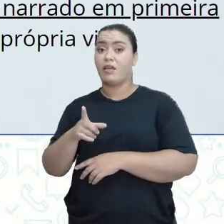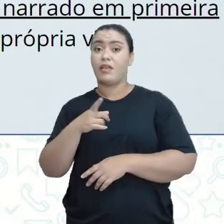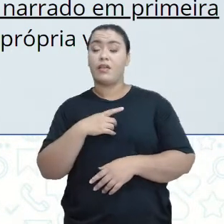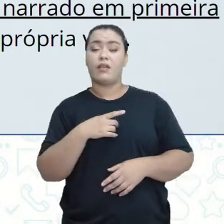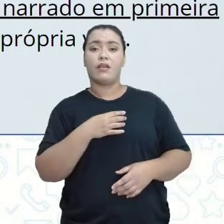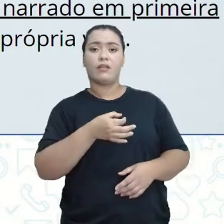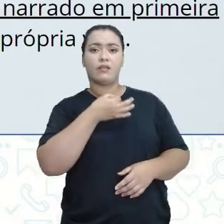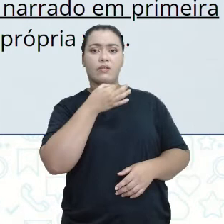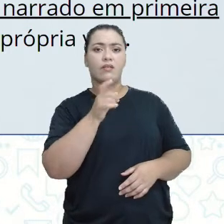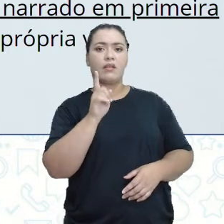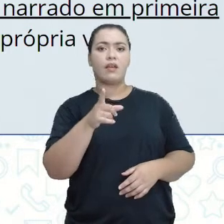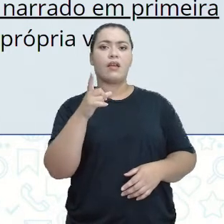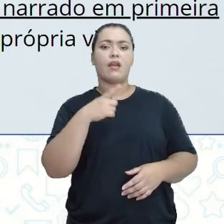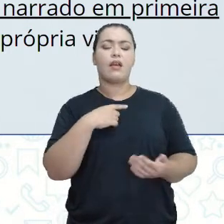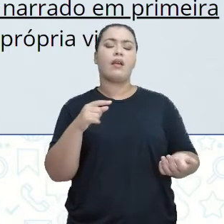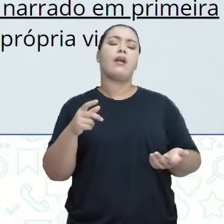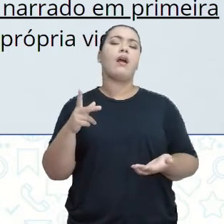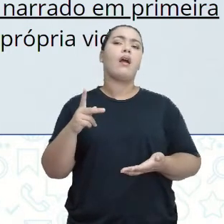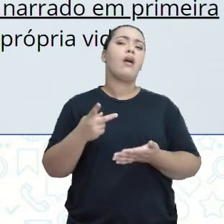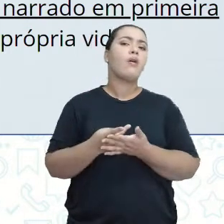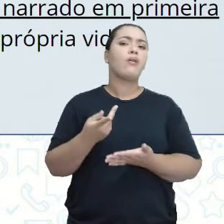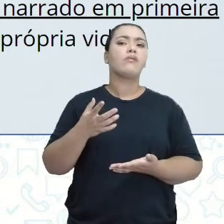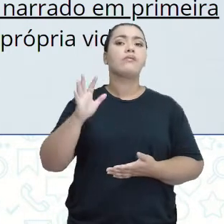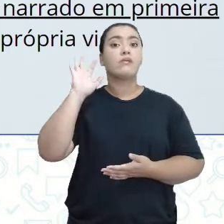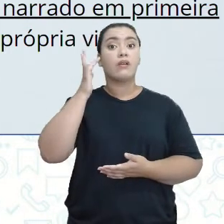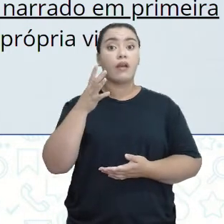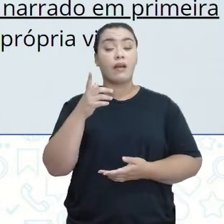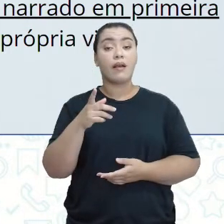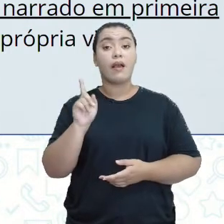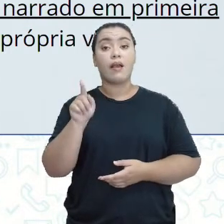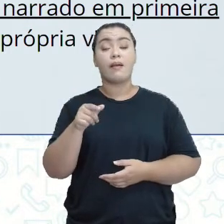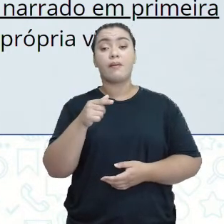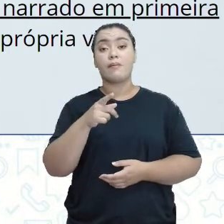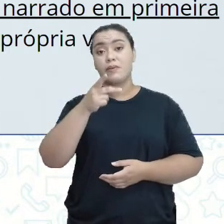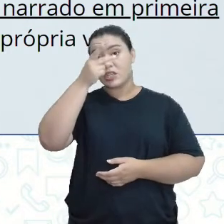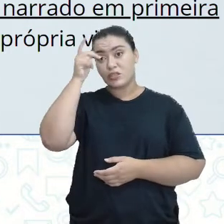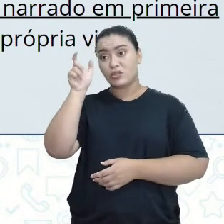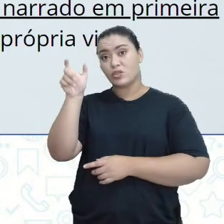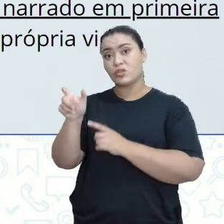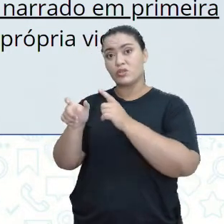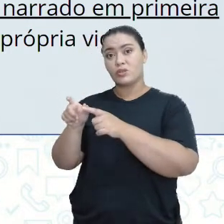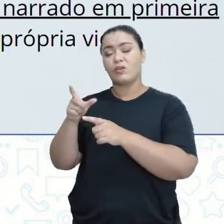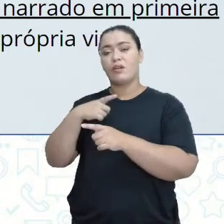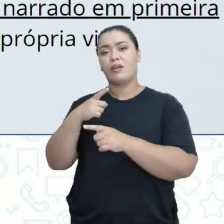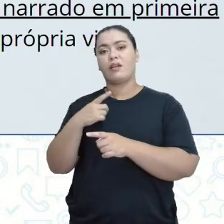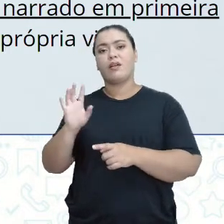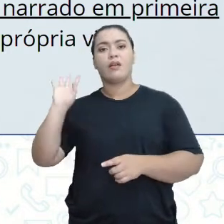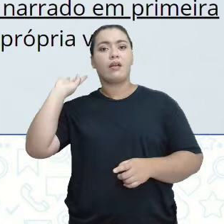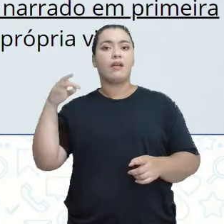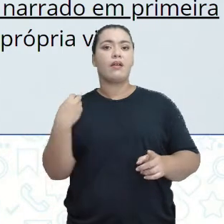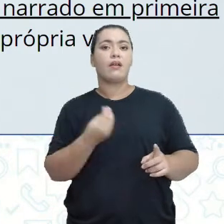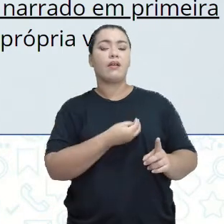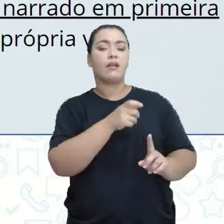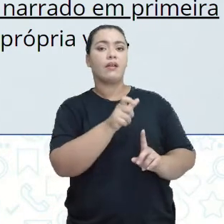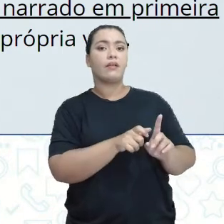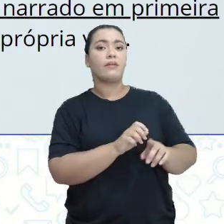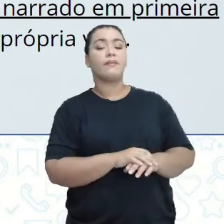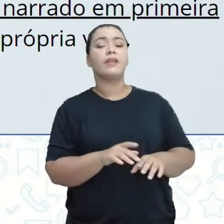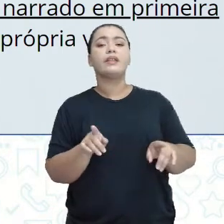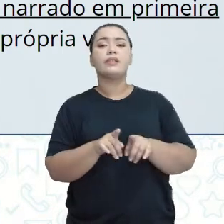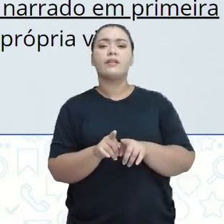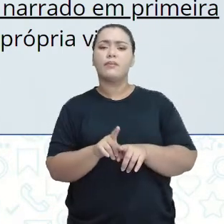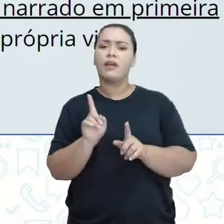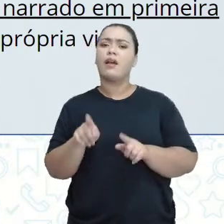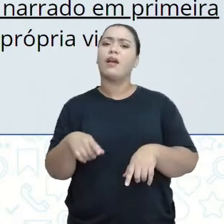relata acontecimentos vividos pelo biografado. É possível, no entanto, notarmos a presença de